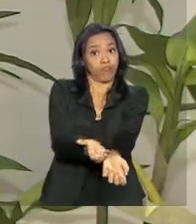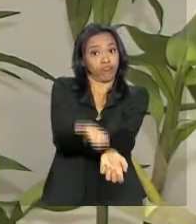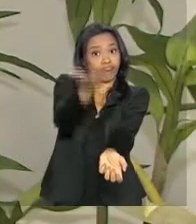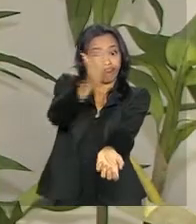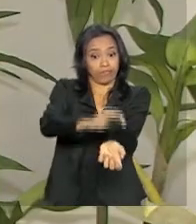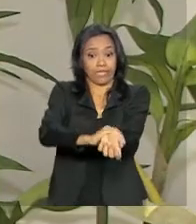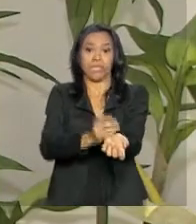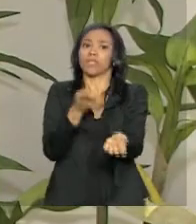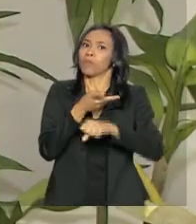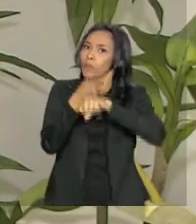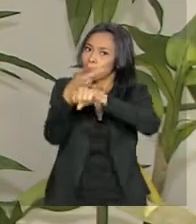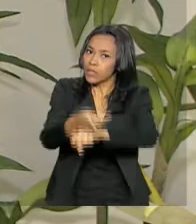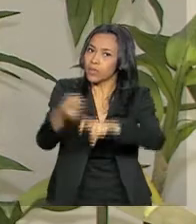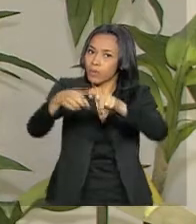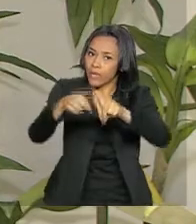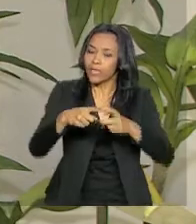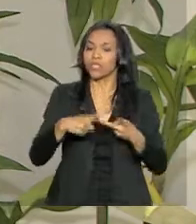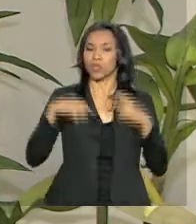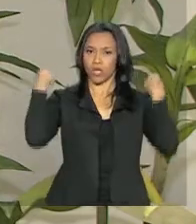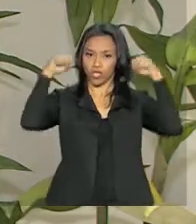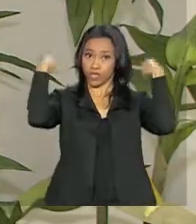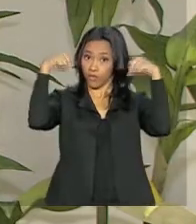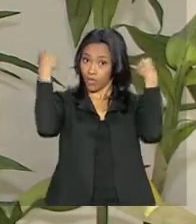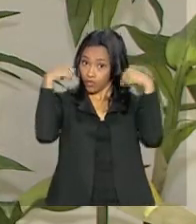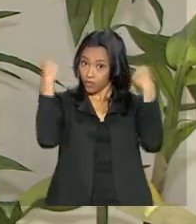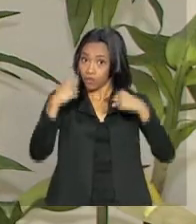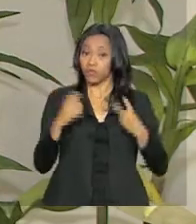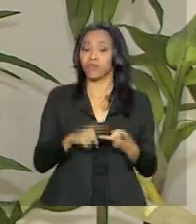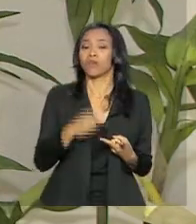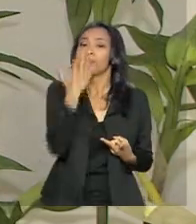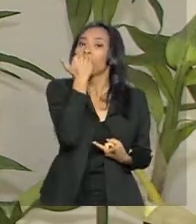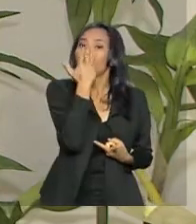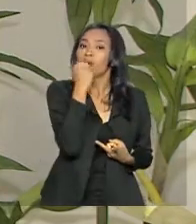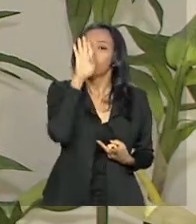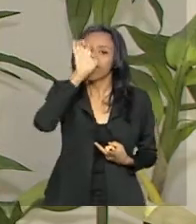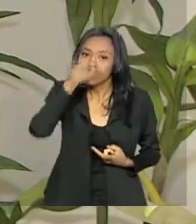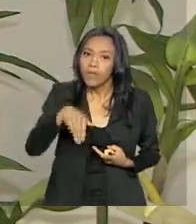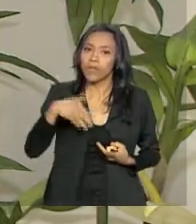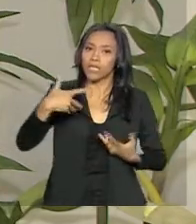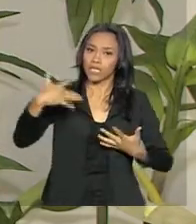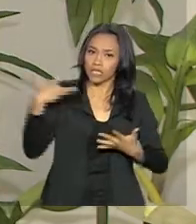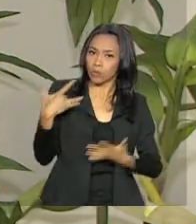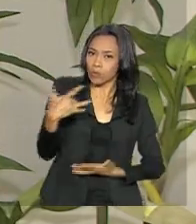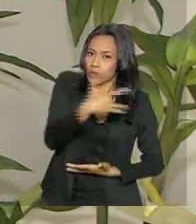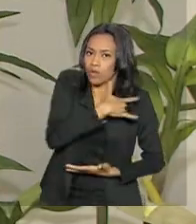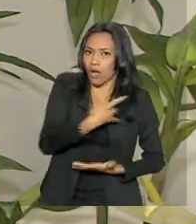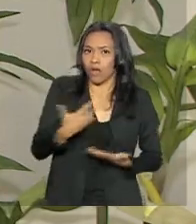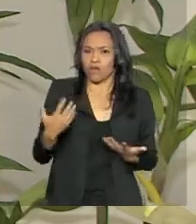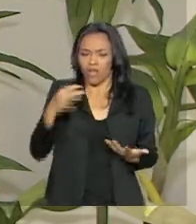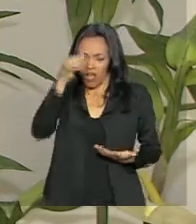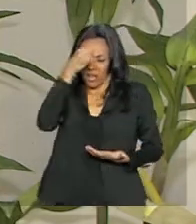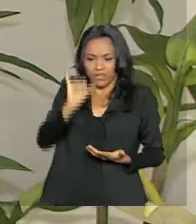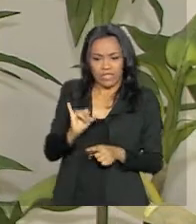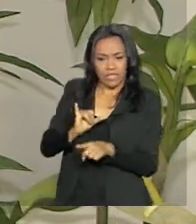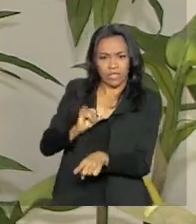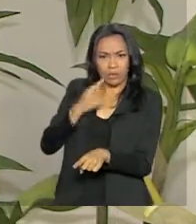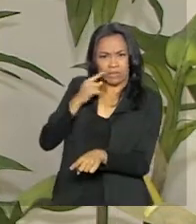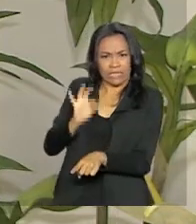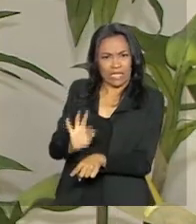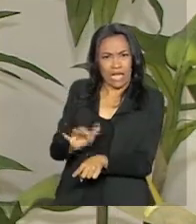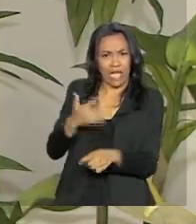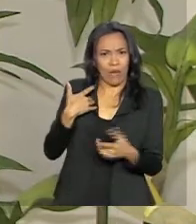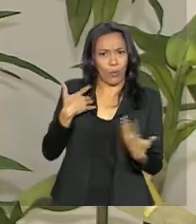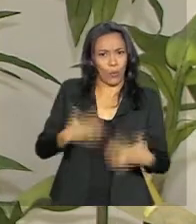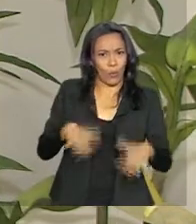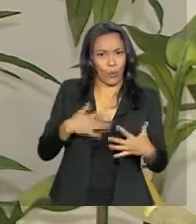indo ao médico fazendo atividade física se alimentando né adequadamente evitando ali em sal em excesso nos